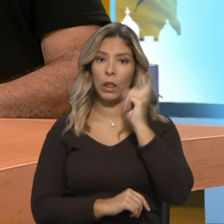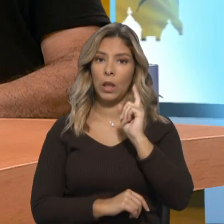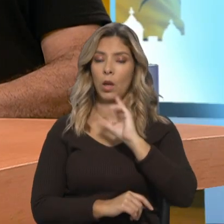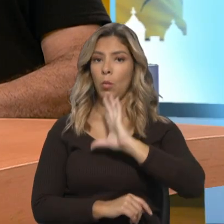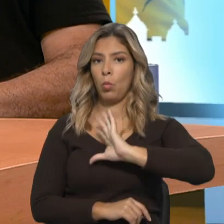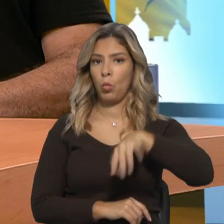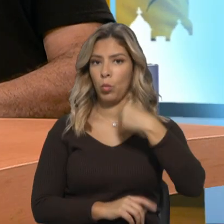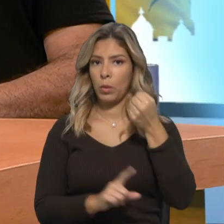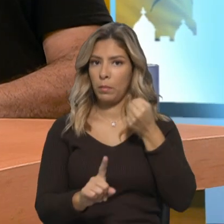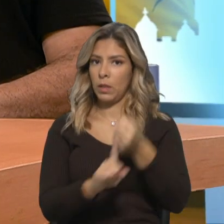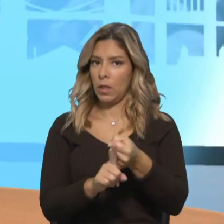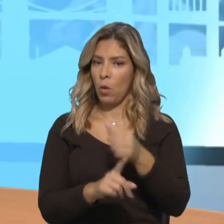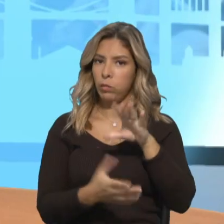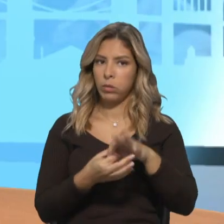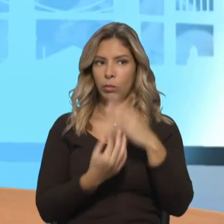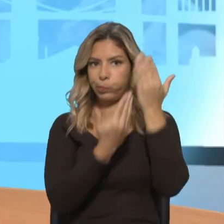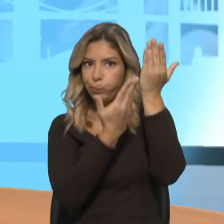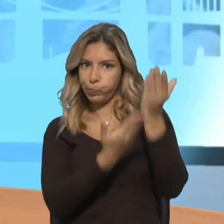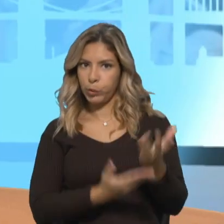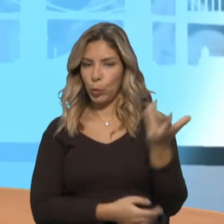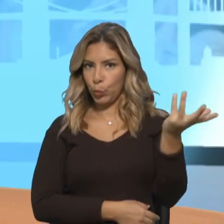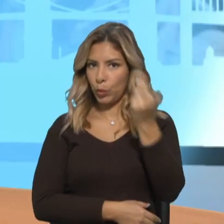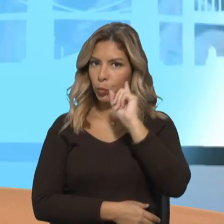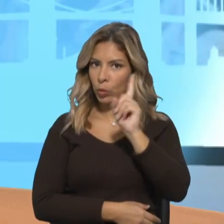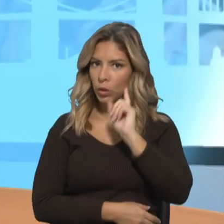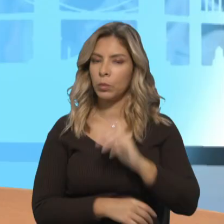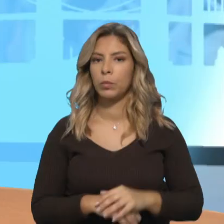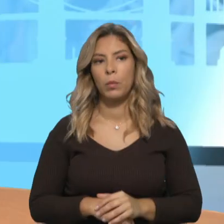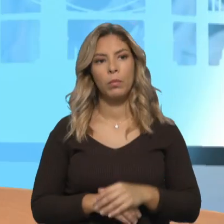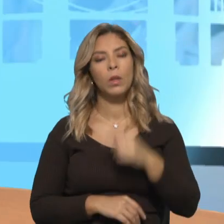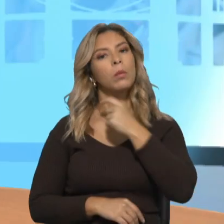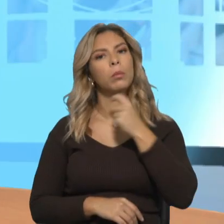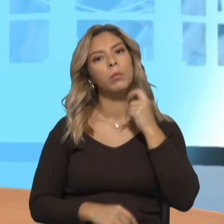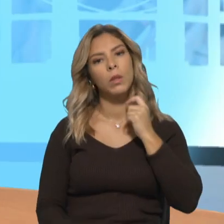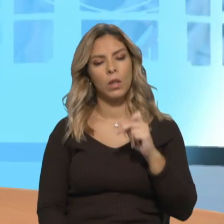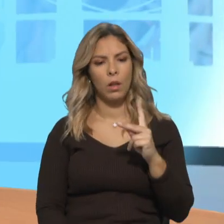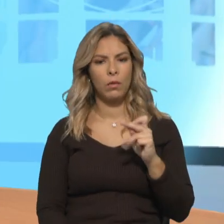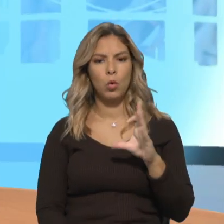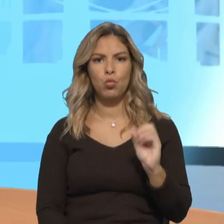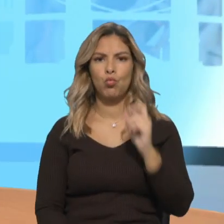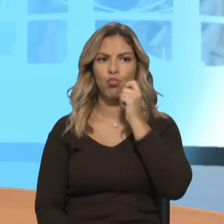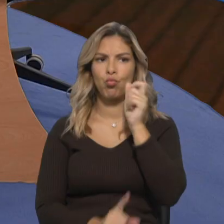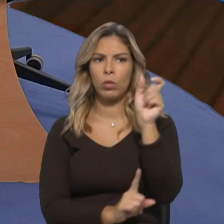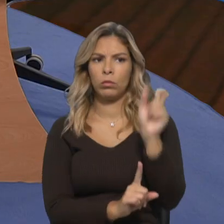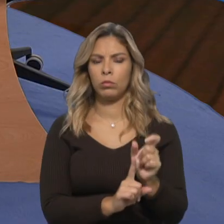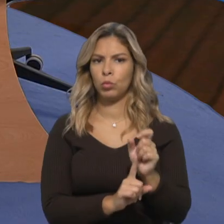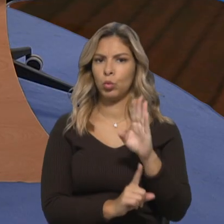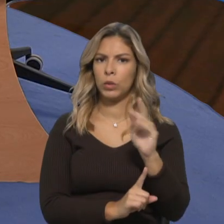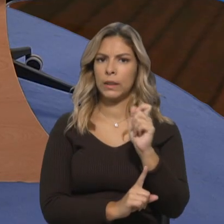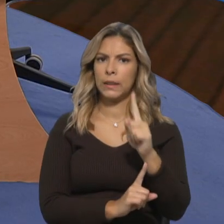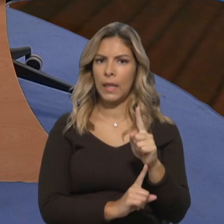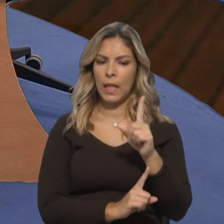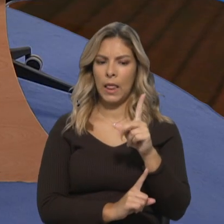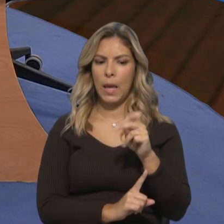Missões, esta canonização. Padre Álvaro Pacheco, que homem é este, José Alamano, que fundou